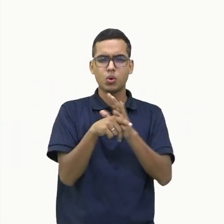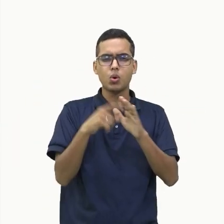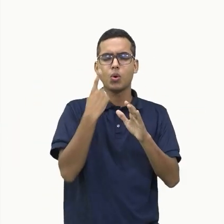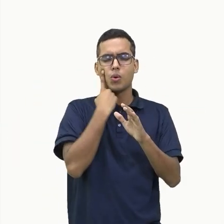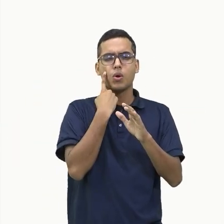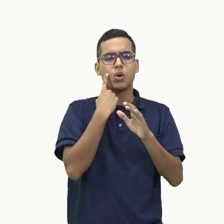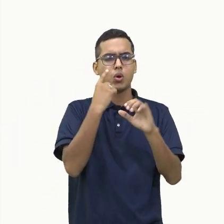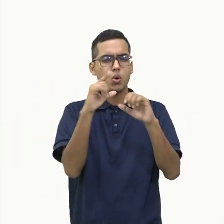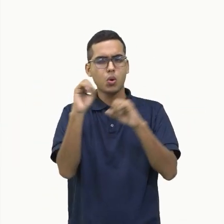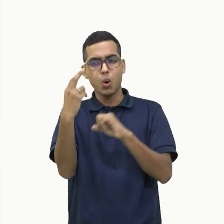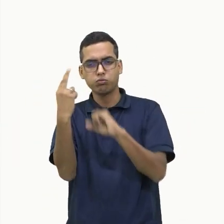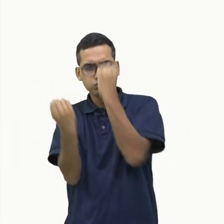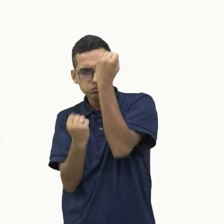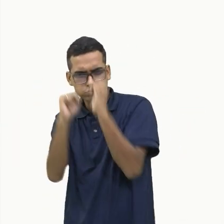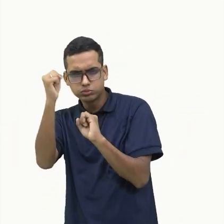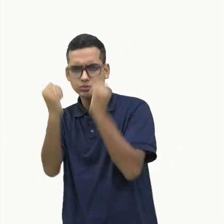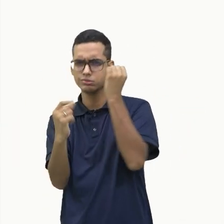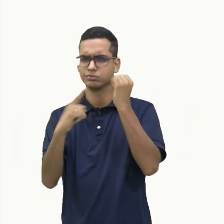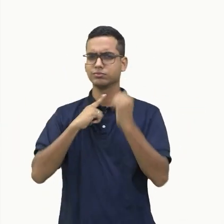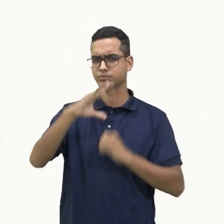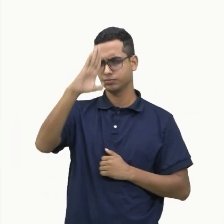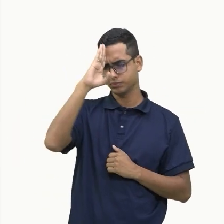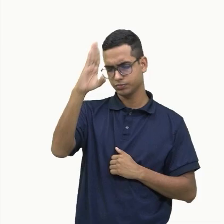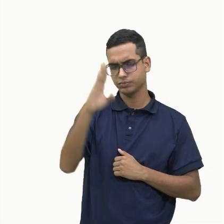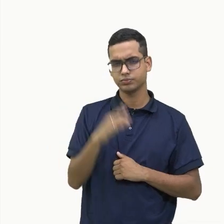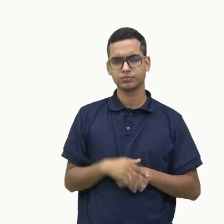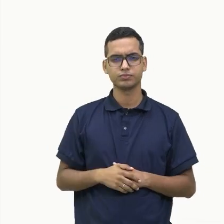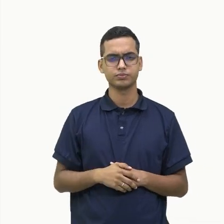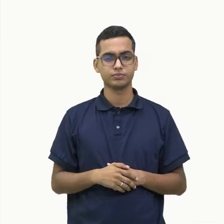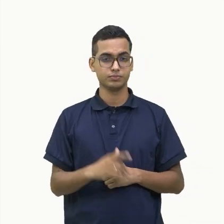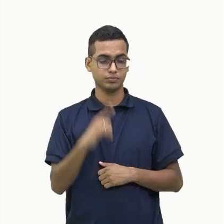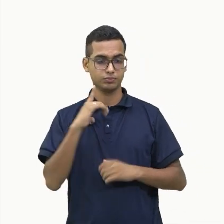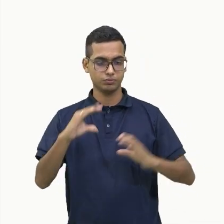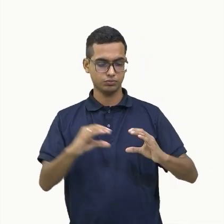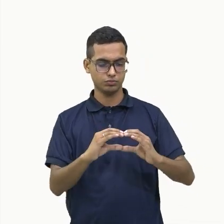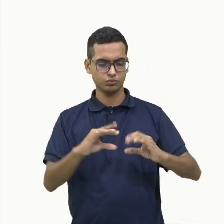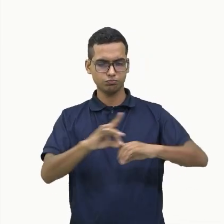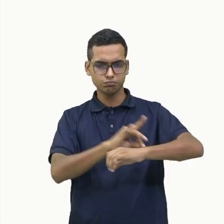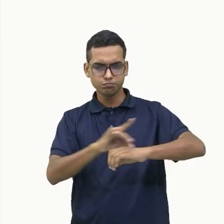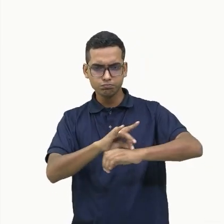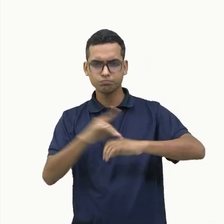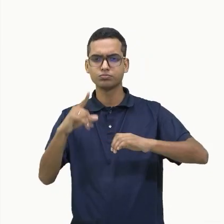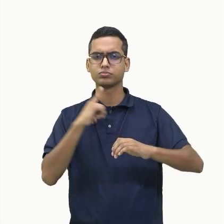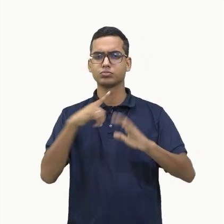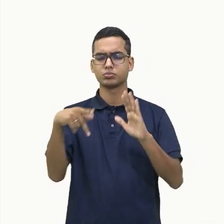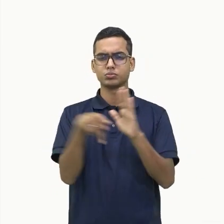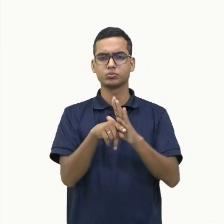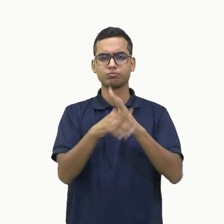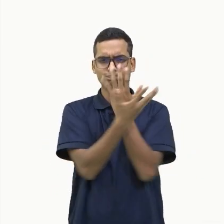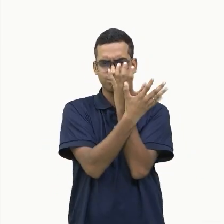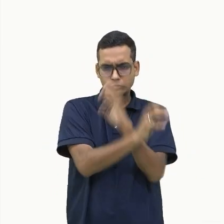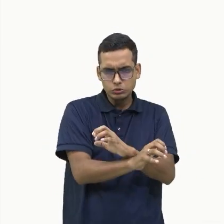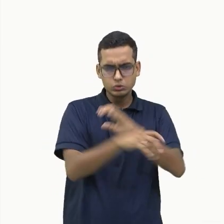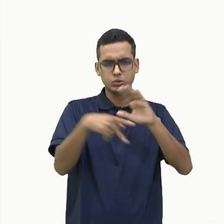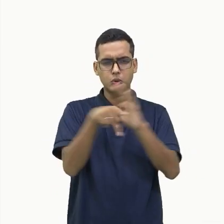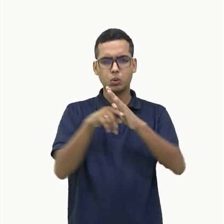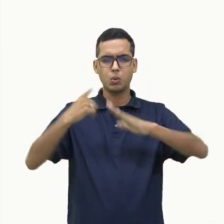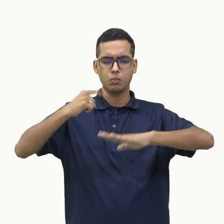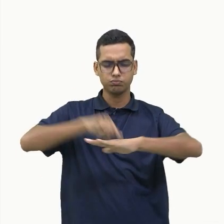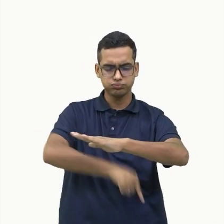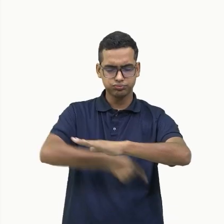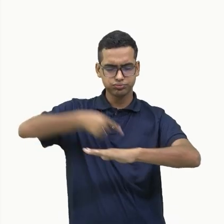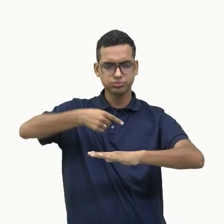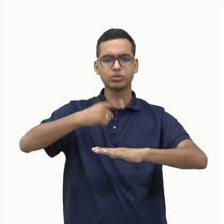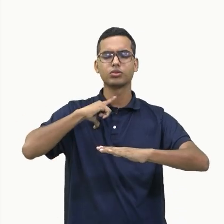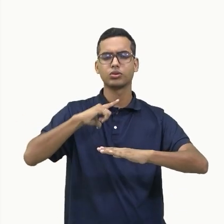tendo destaque. Olha só, teremos aí o carvão mineral, áreas com carvão mineral, né? Também teremos